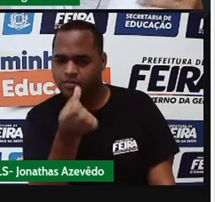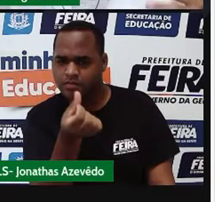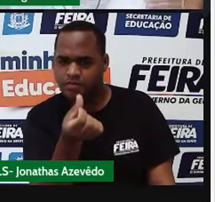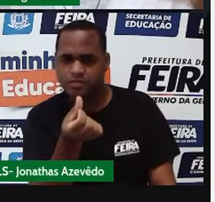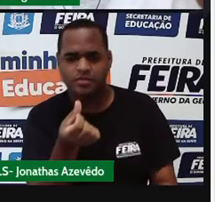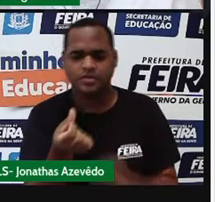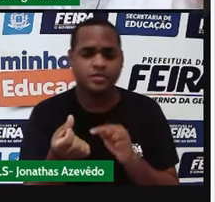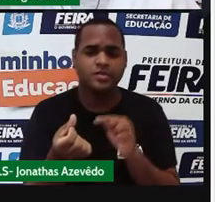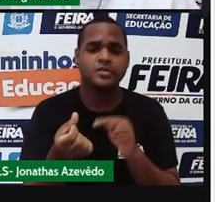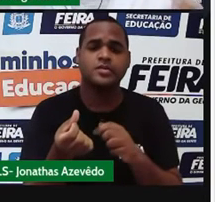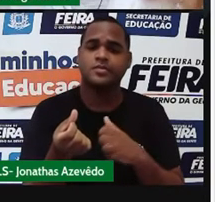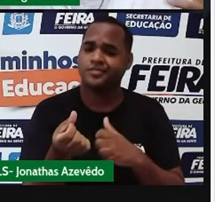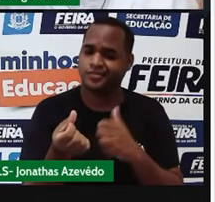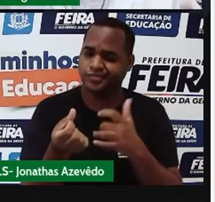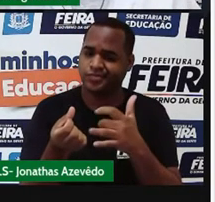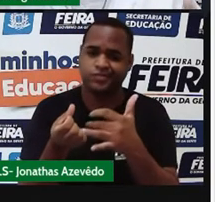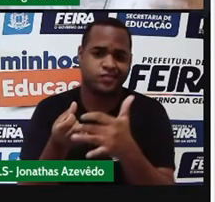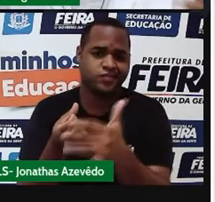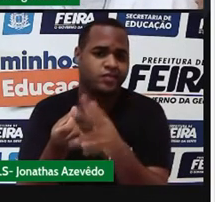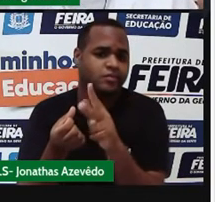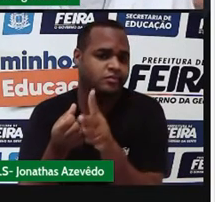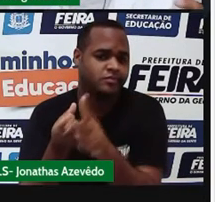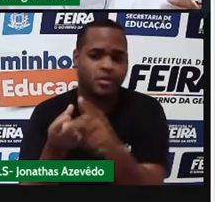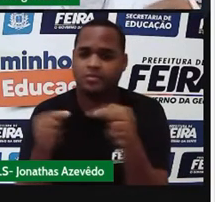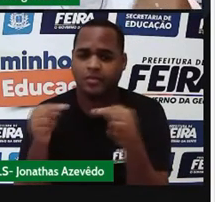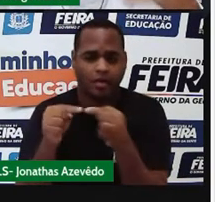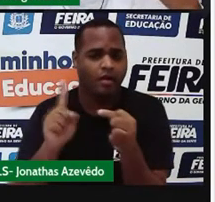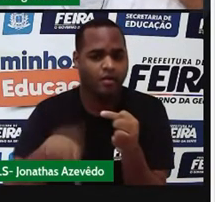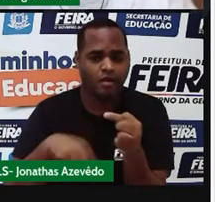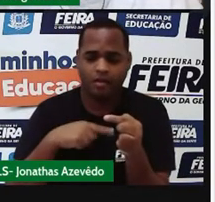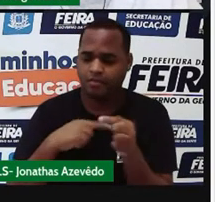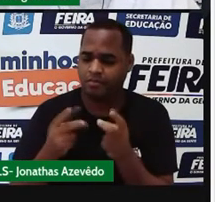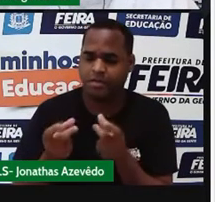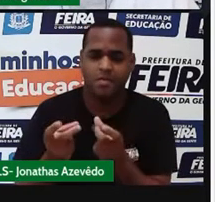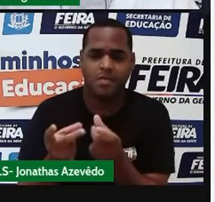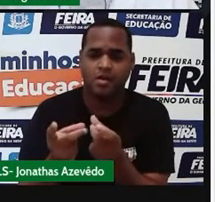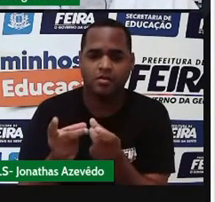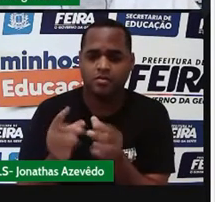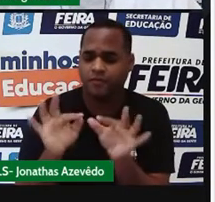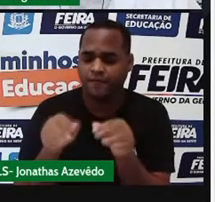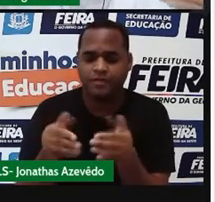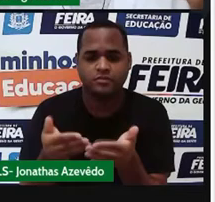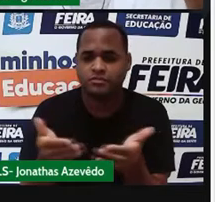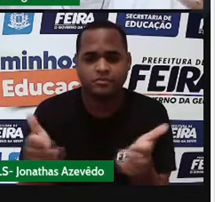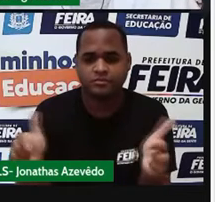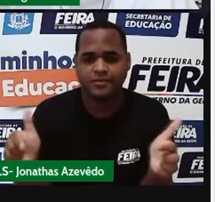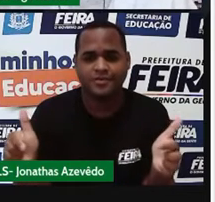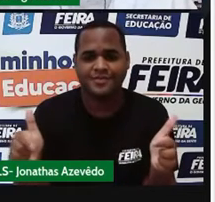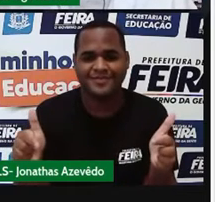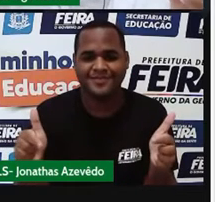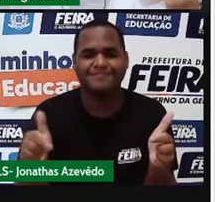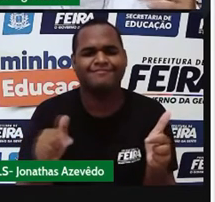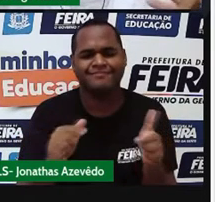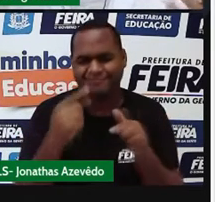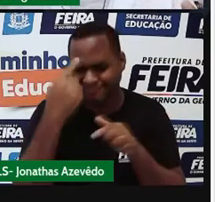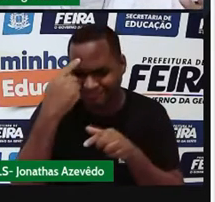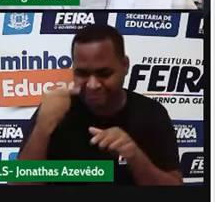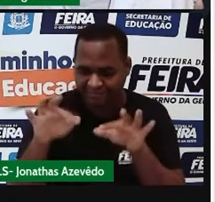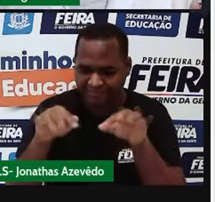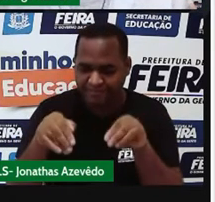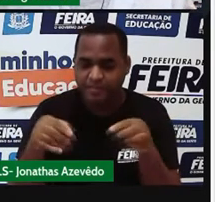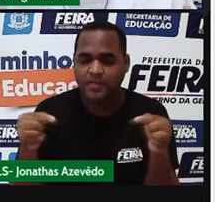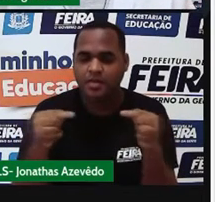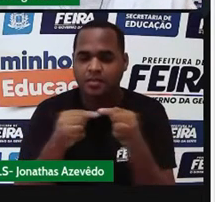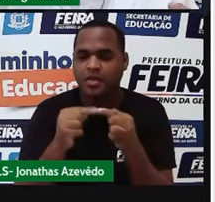6 isso vai continuando e vai continuando infinitamente tão infinito dá